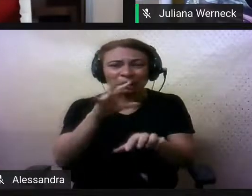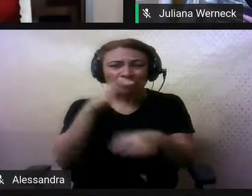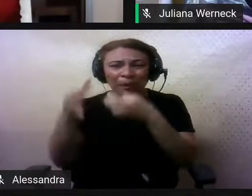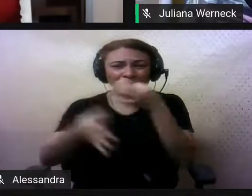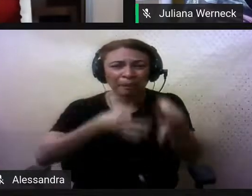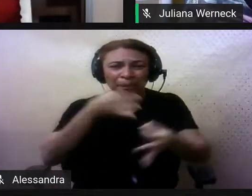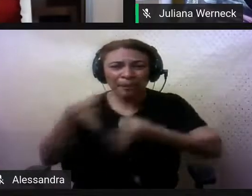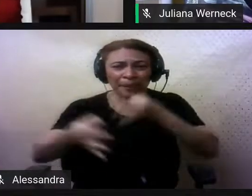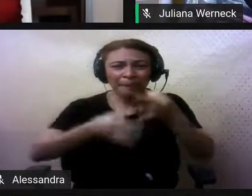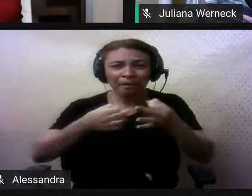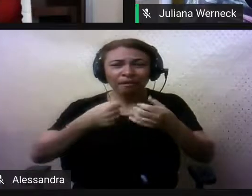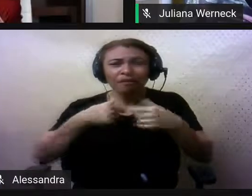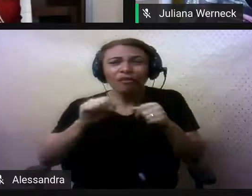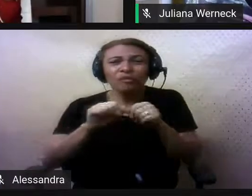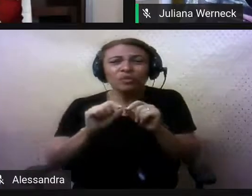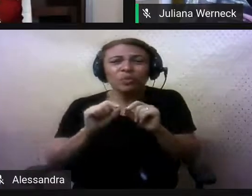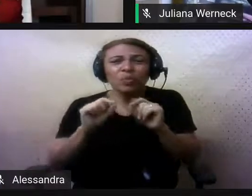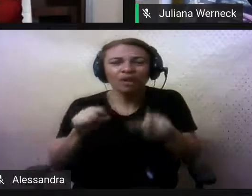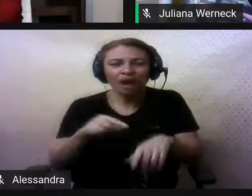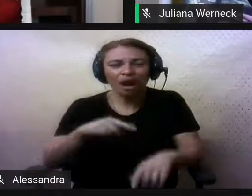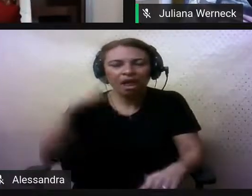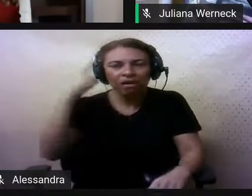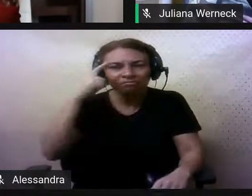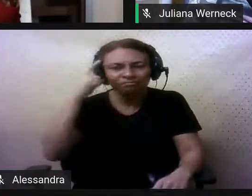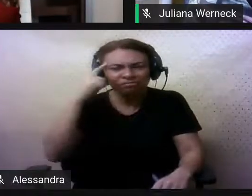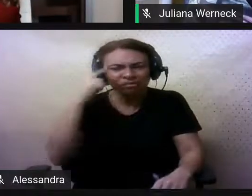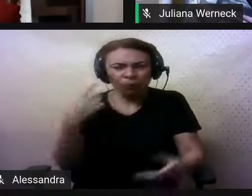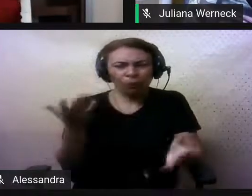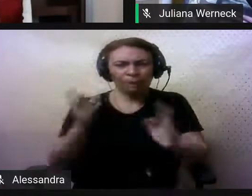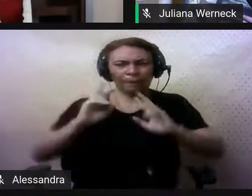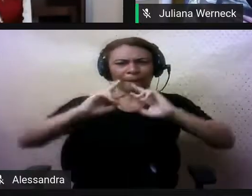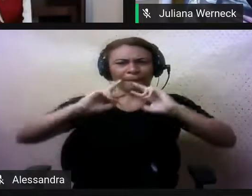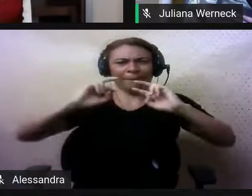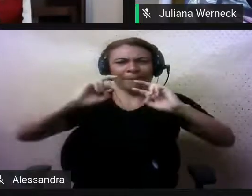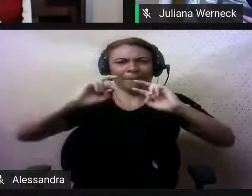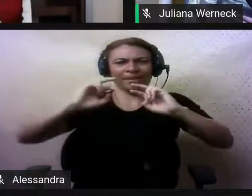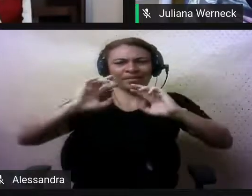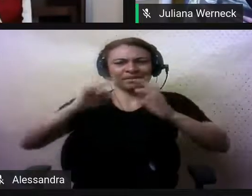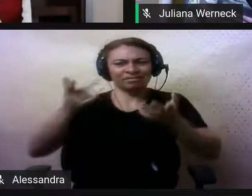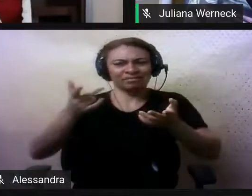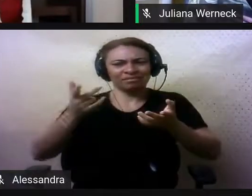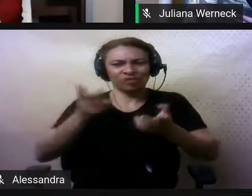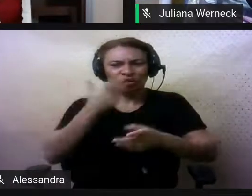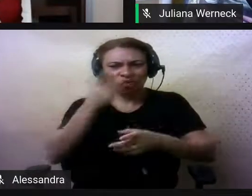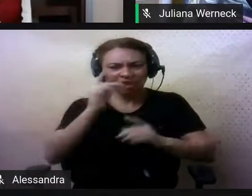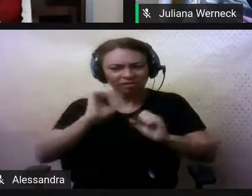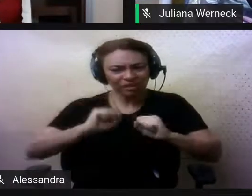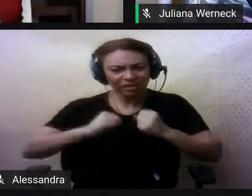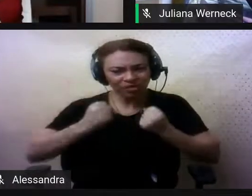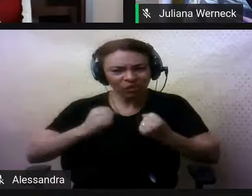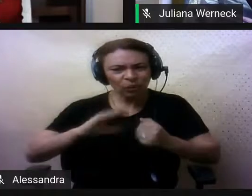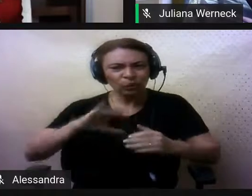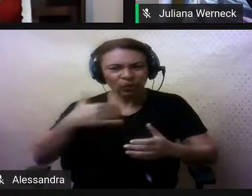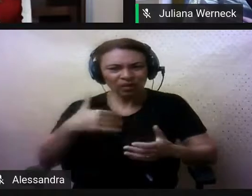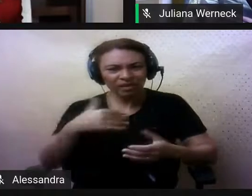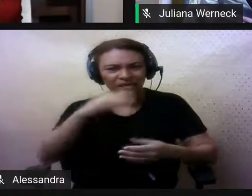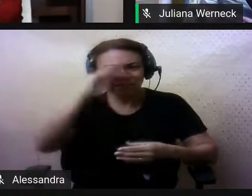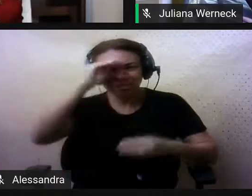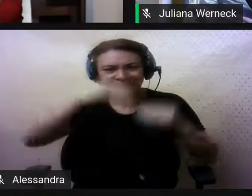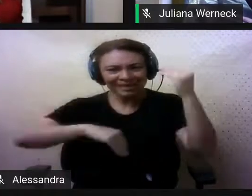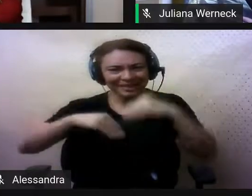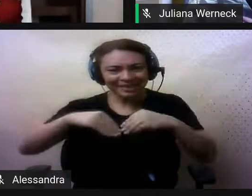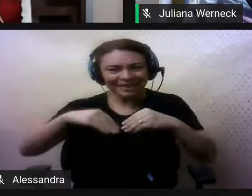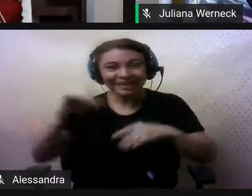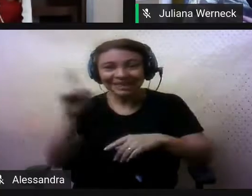O que eu vou fazer? Foi aí que eu percebi que eu não estava fazendo o que eu falava para as pessoas fazerem nas minhas palestras, que é realmente fazer